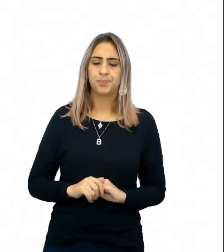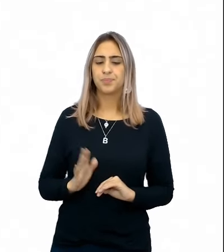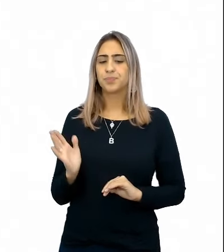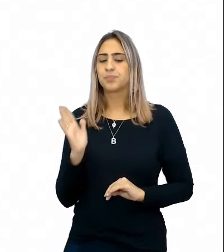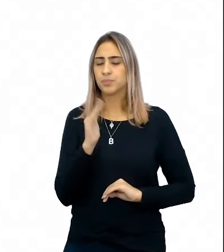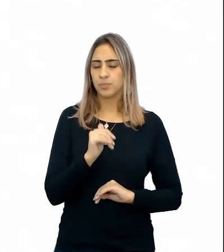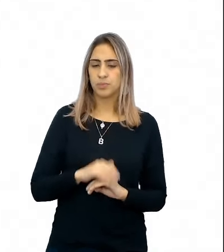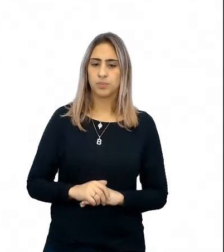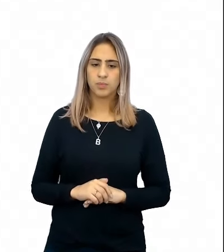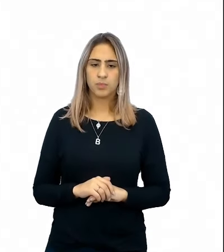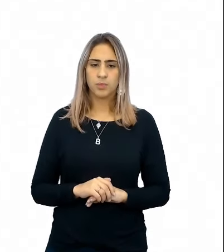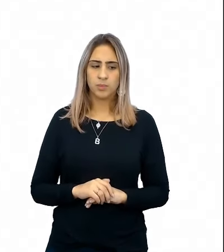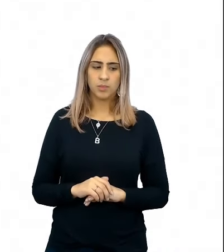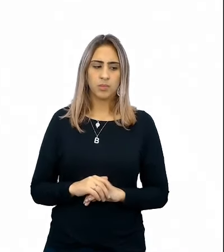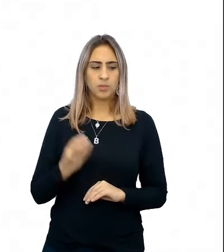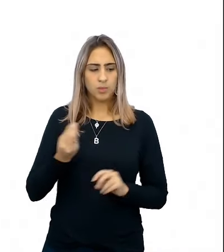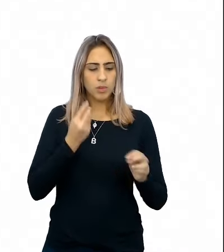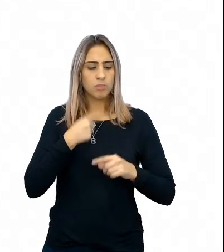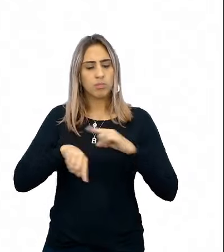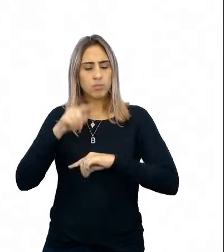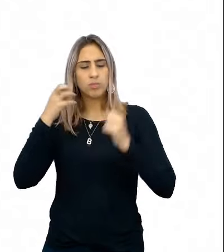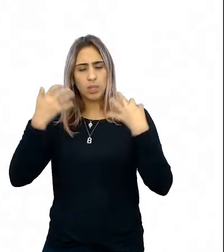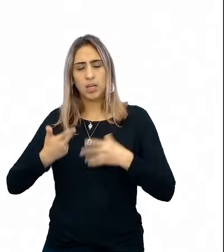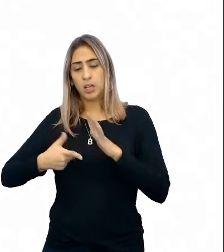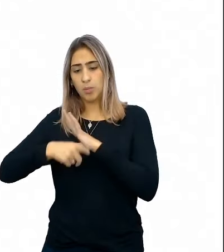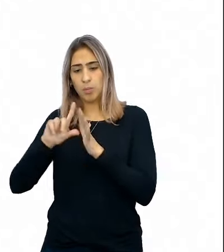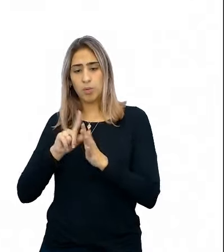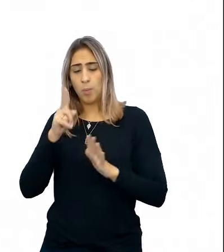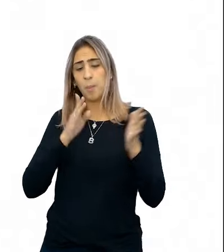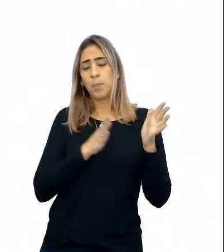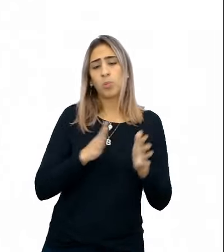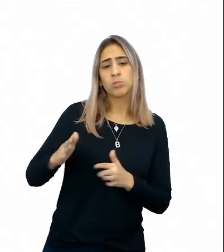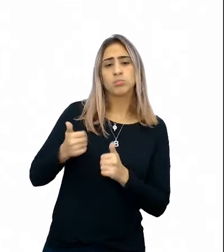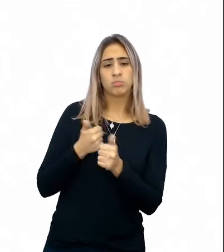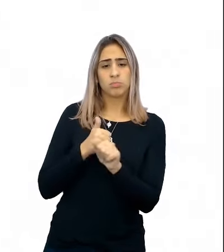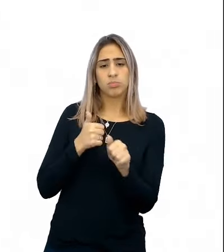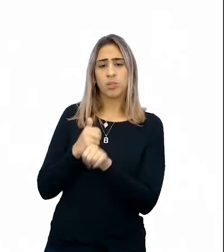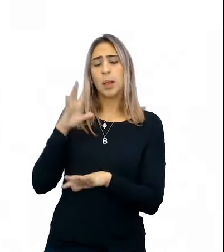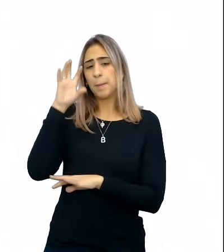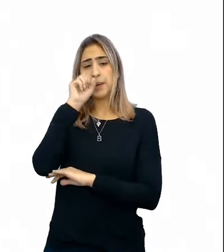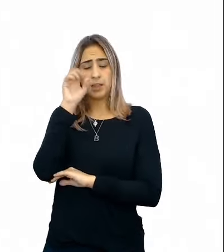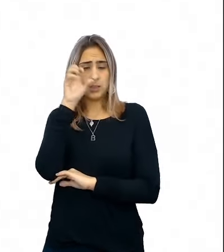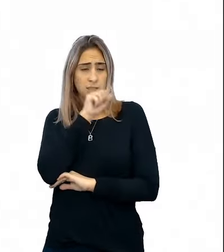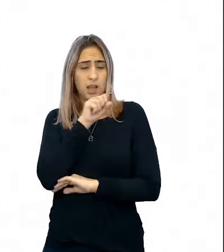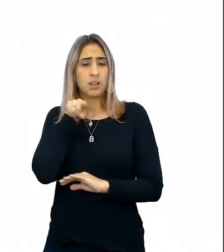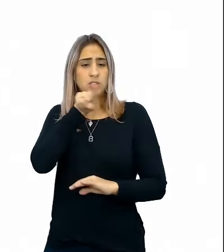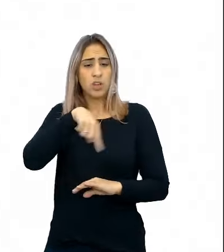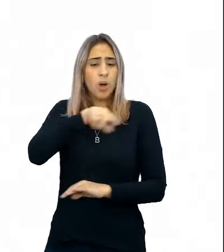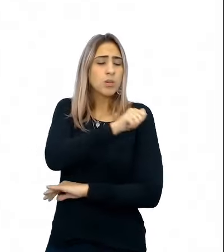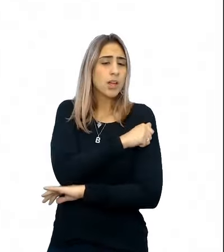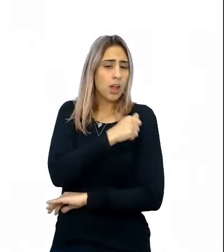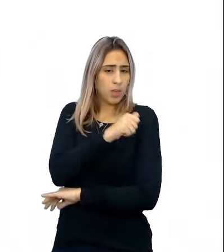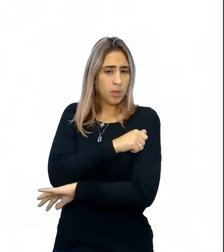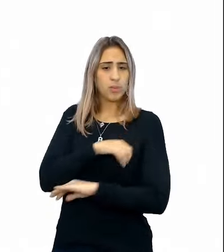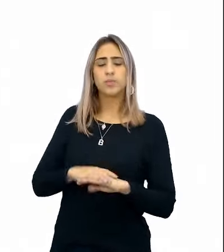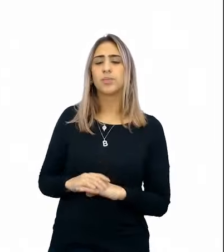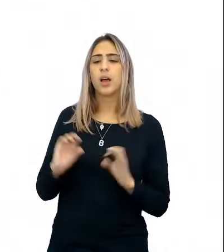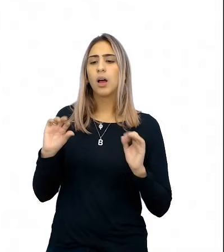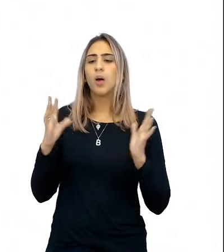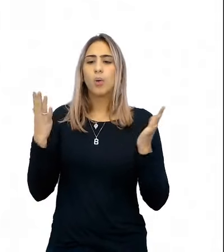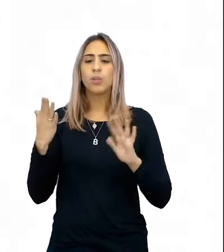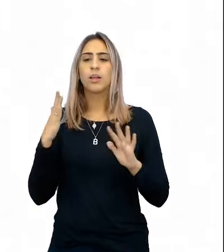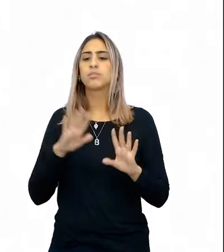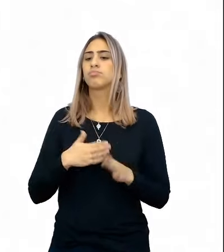Vamos lá. Como dissemos anteriormente, né, o processo de acompanhamento das aprendizagens dos estudantes